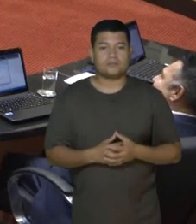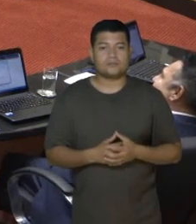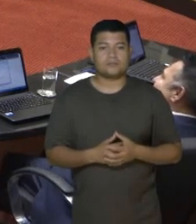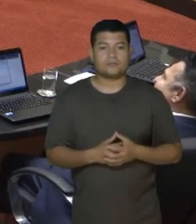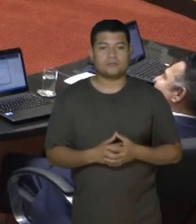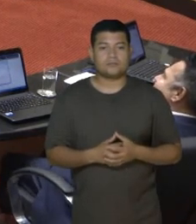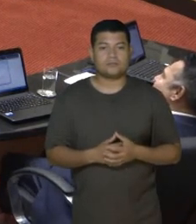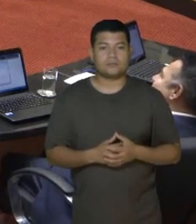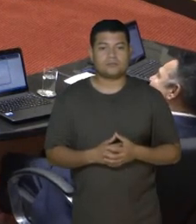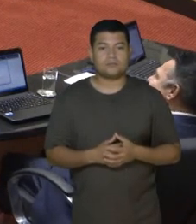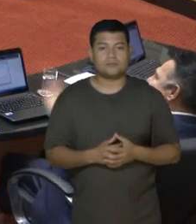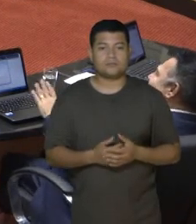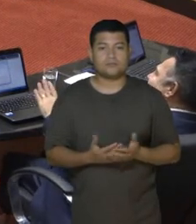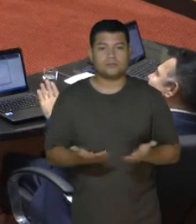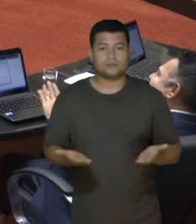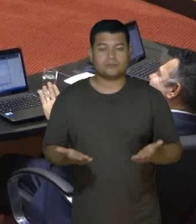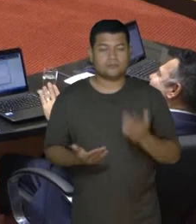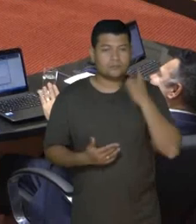Senhores deputados,